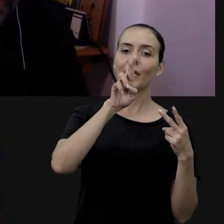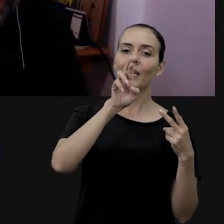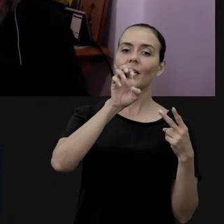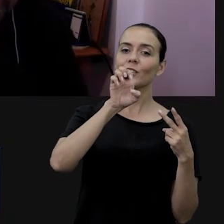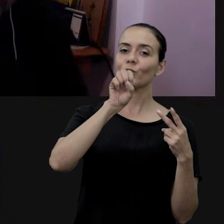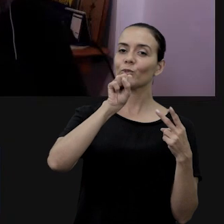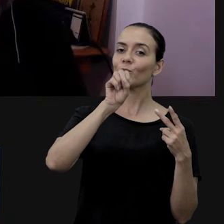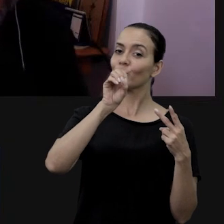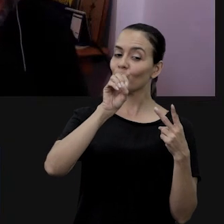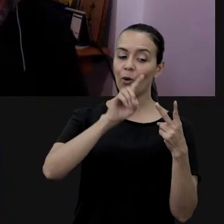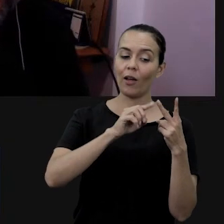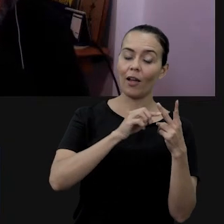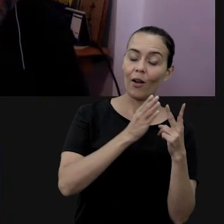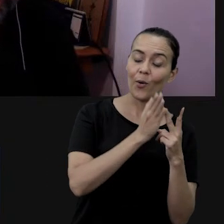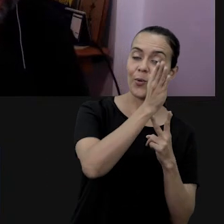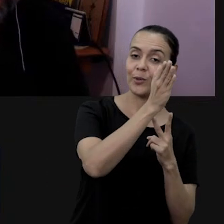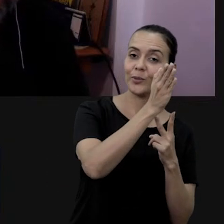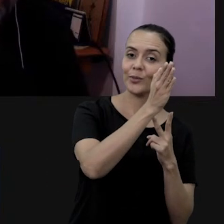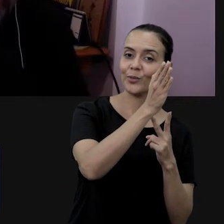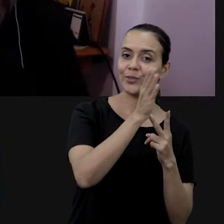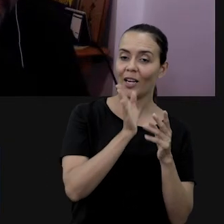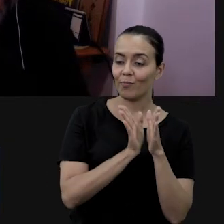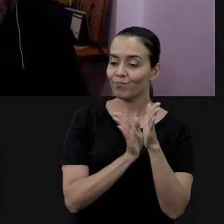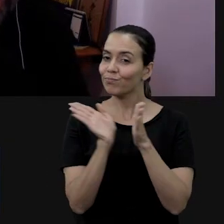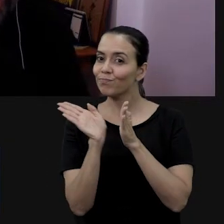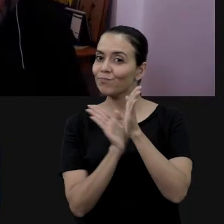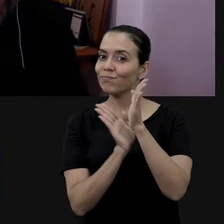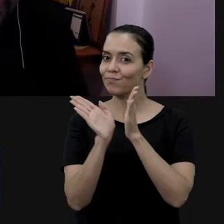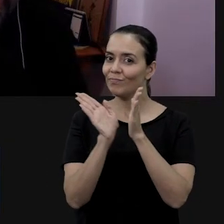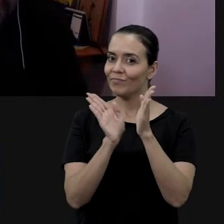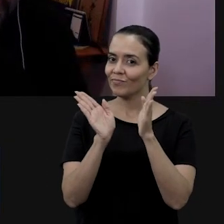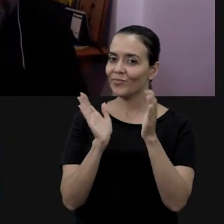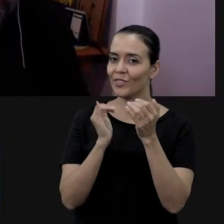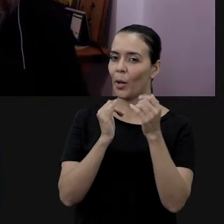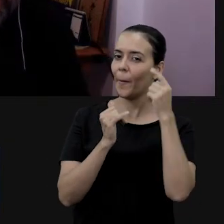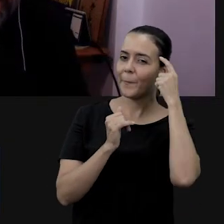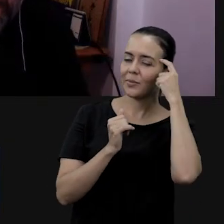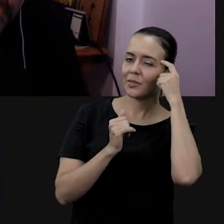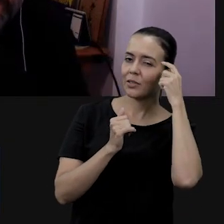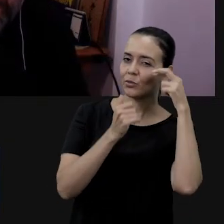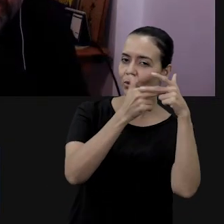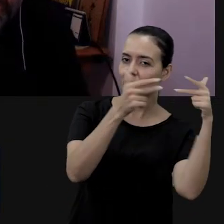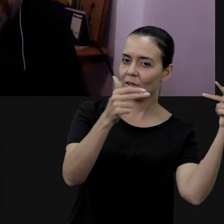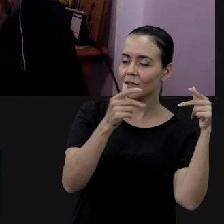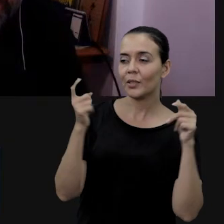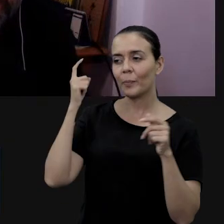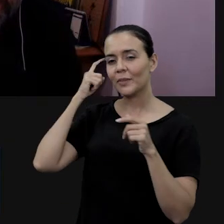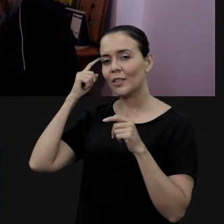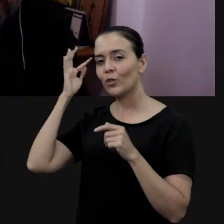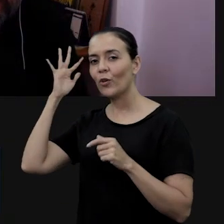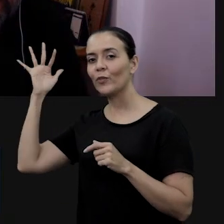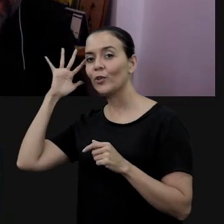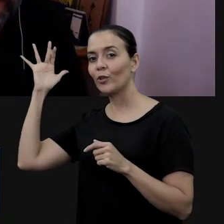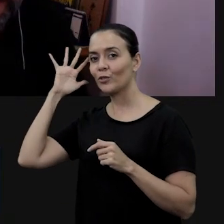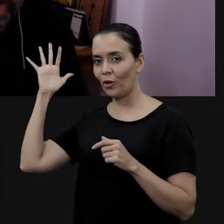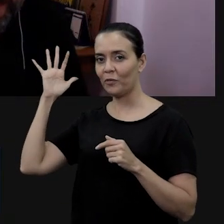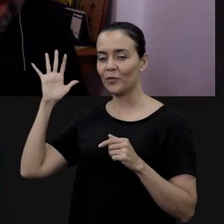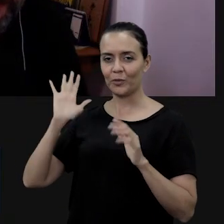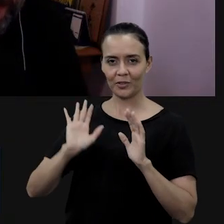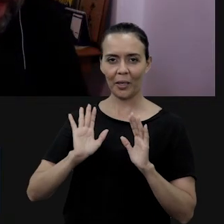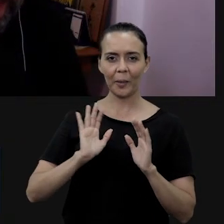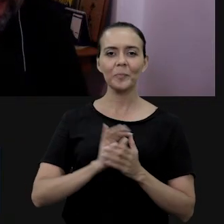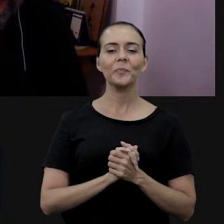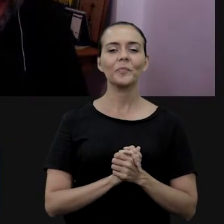O Pedro Caldas faz esse Café Expresso, que é uma caminhada com alguns pensadores, uma conversa